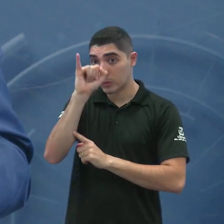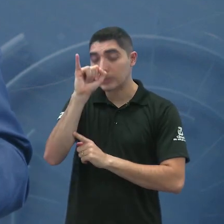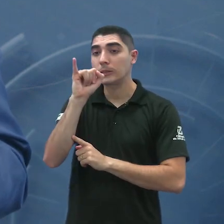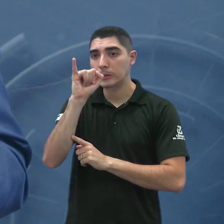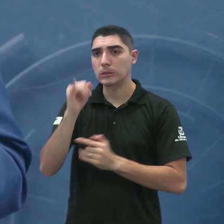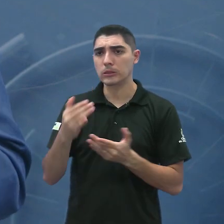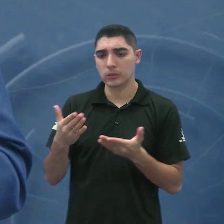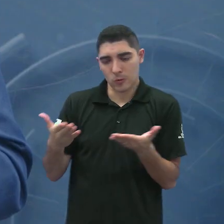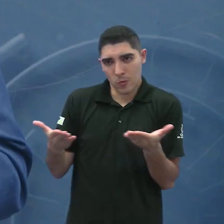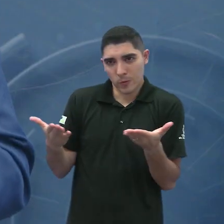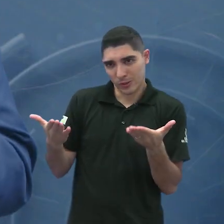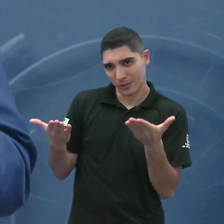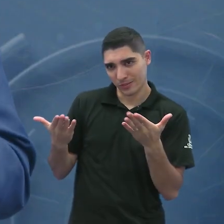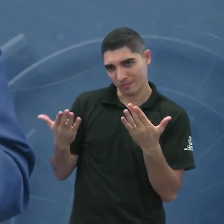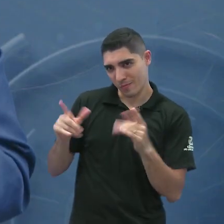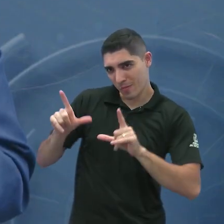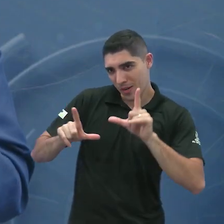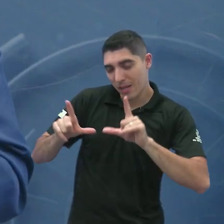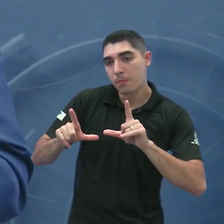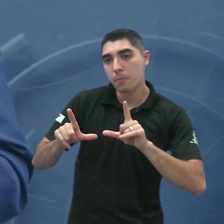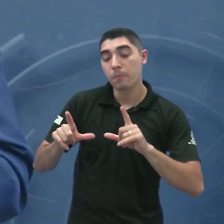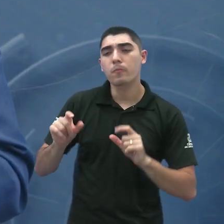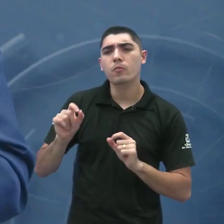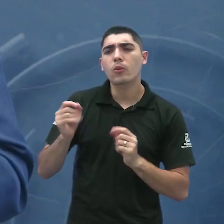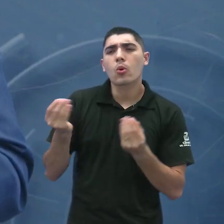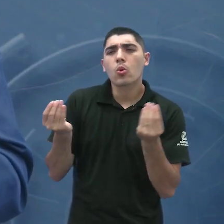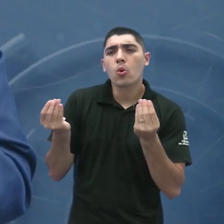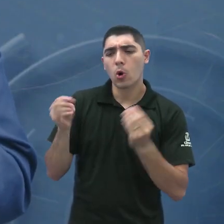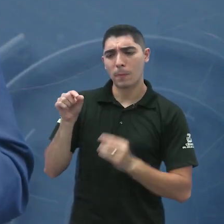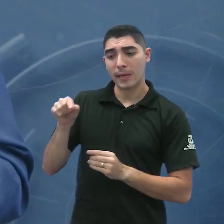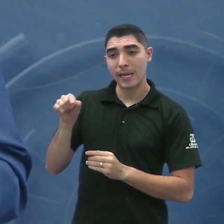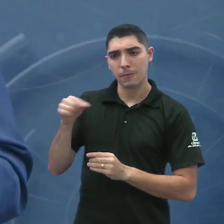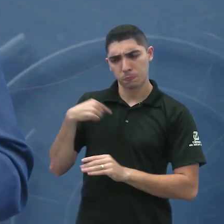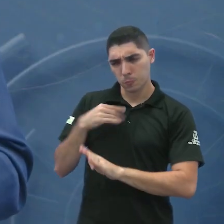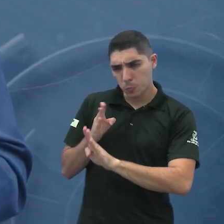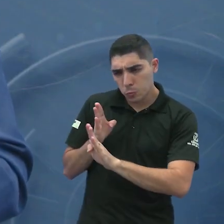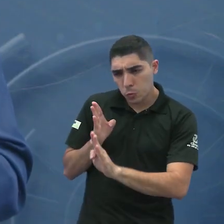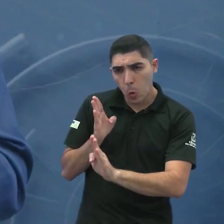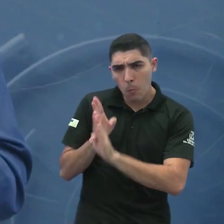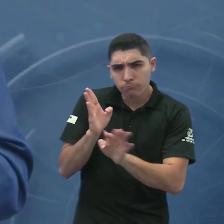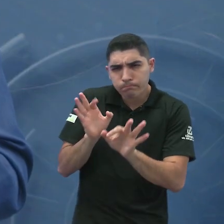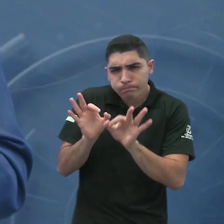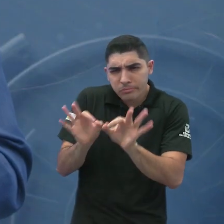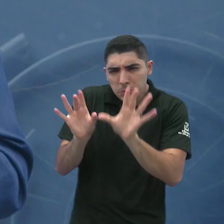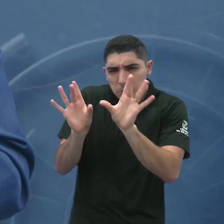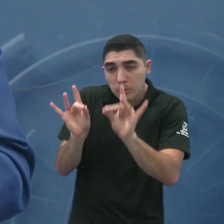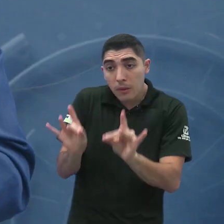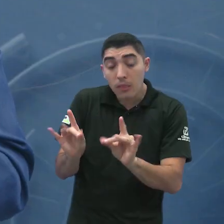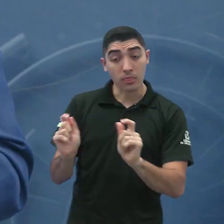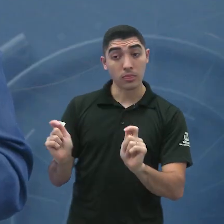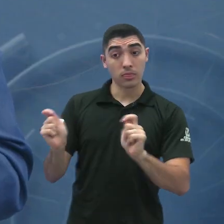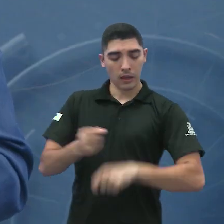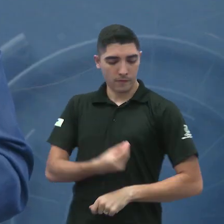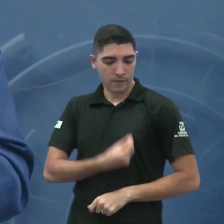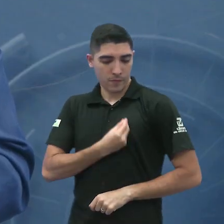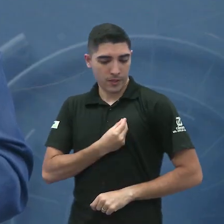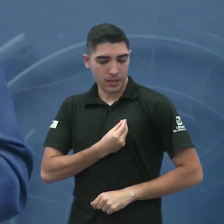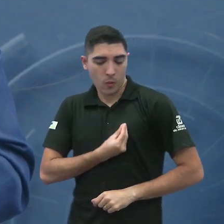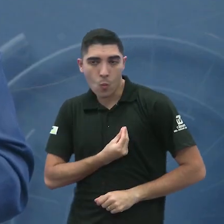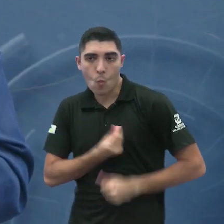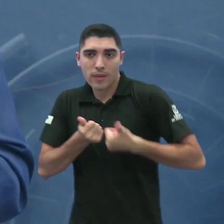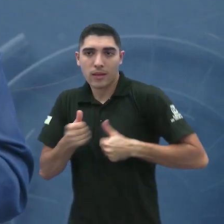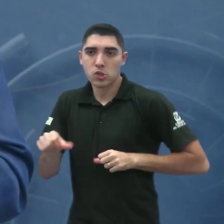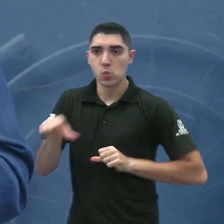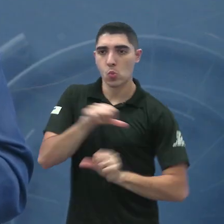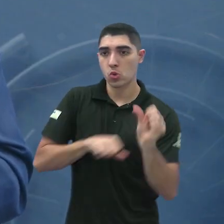toda essa conversa aqui, né? Como um diagnóstico bem feito pode mudar a qualidade de vida de uma